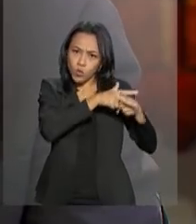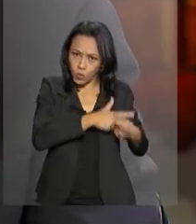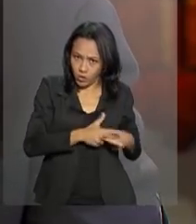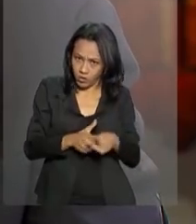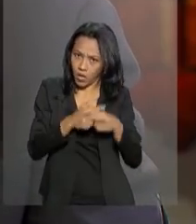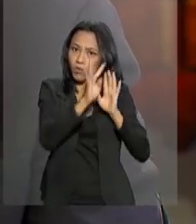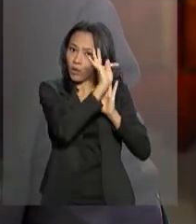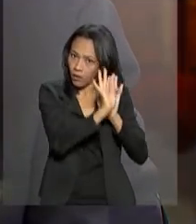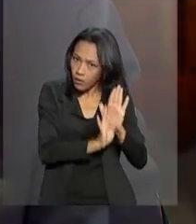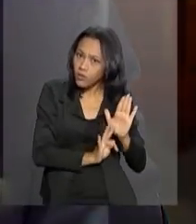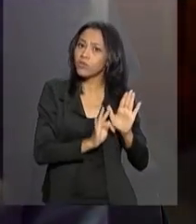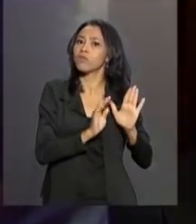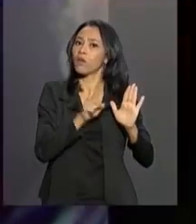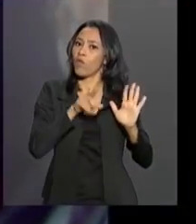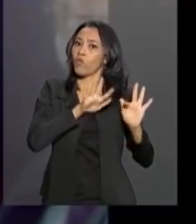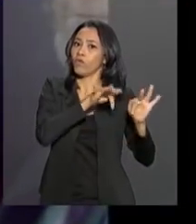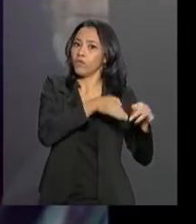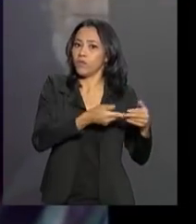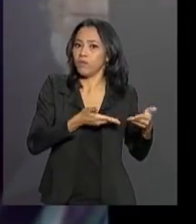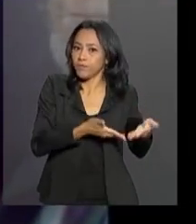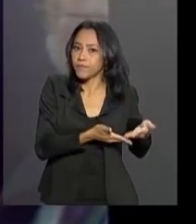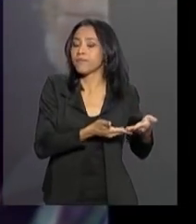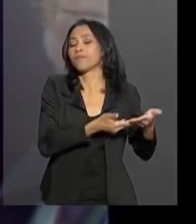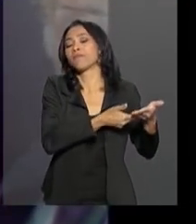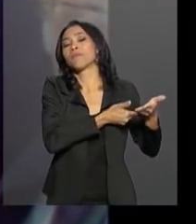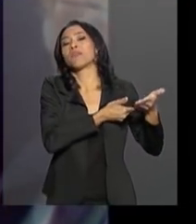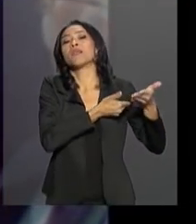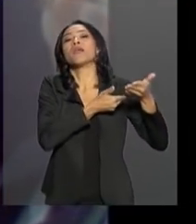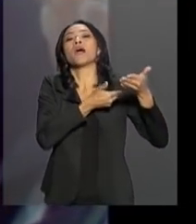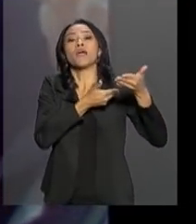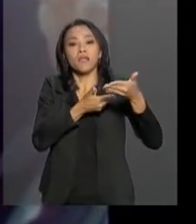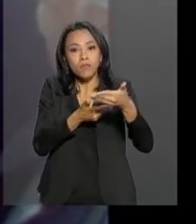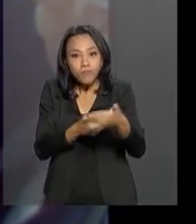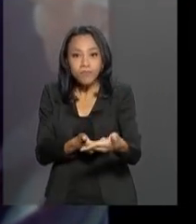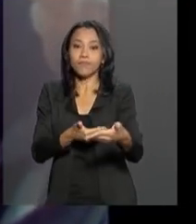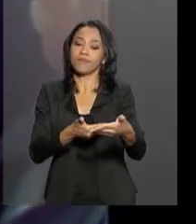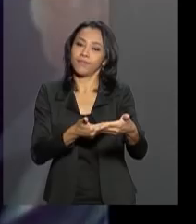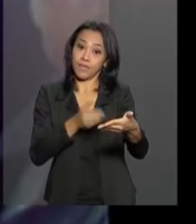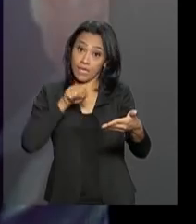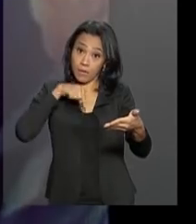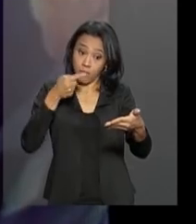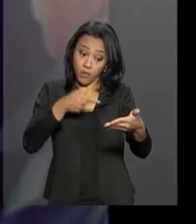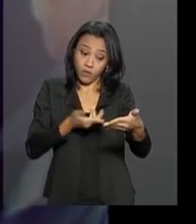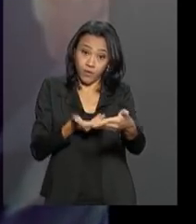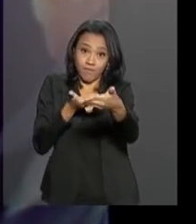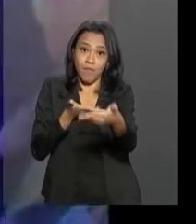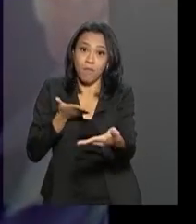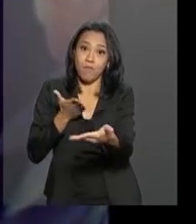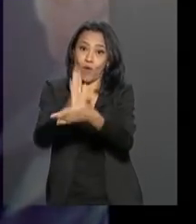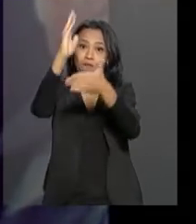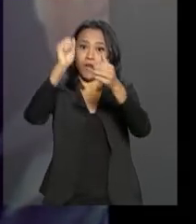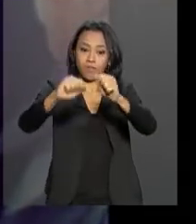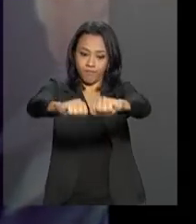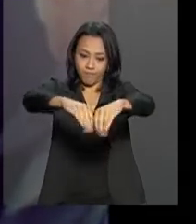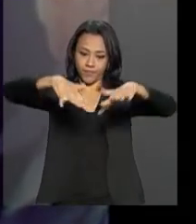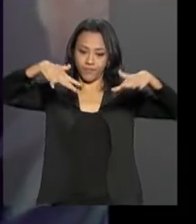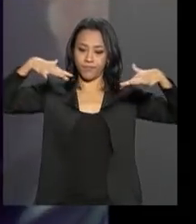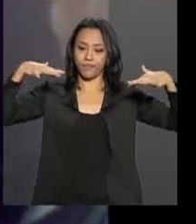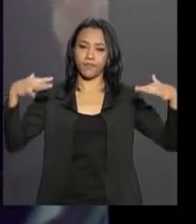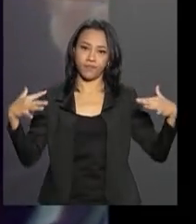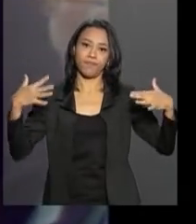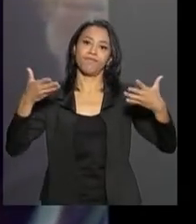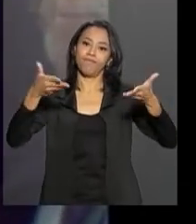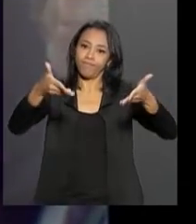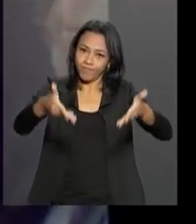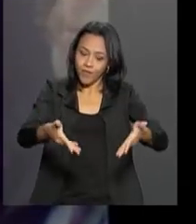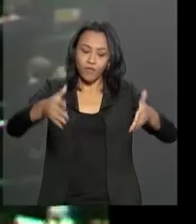ato praticamente final, e afinal redigiu-se o texto constitucional, que depois foi aprovado pelo plenário da